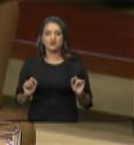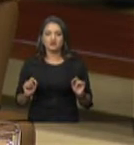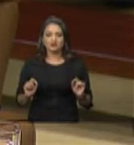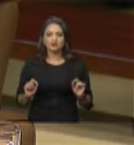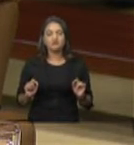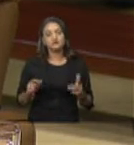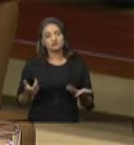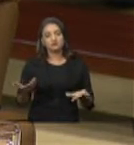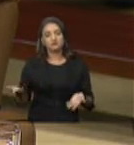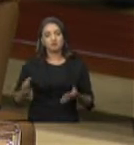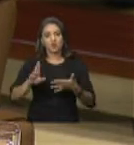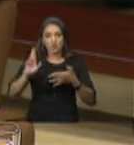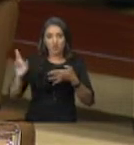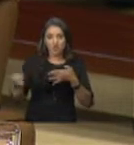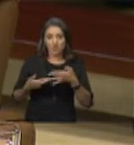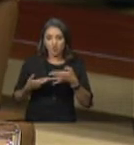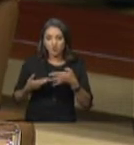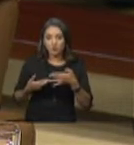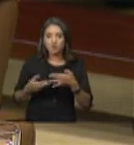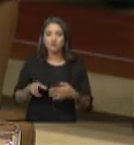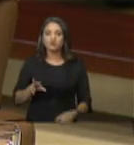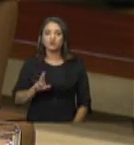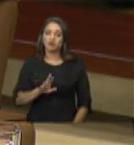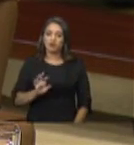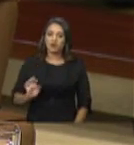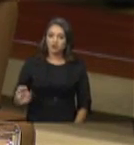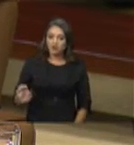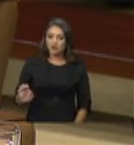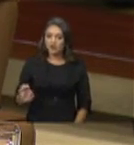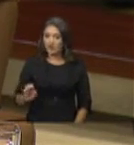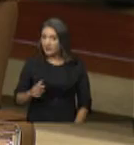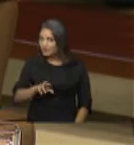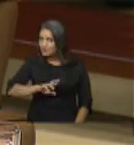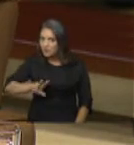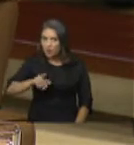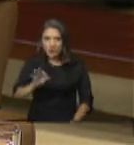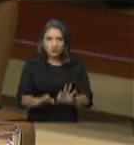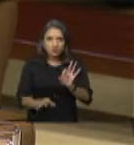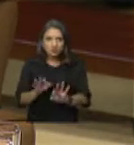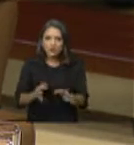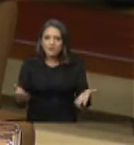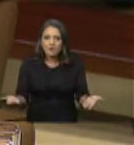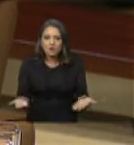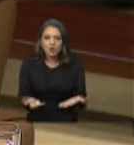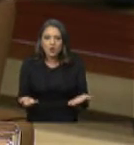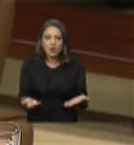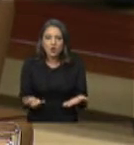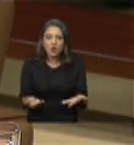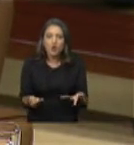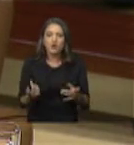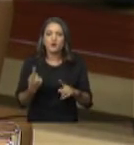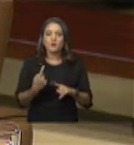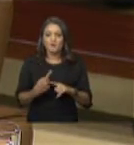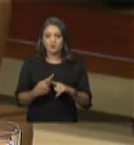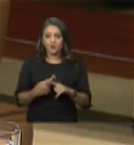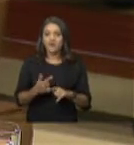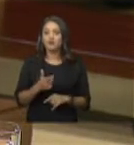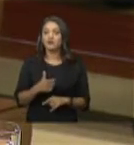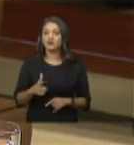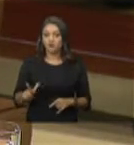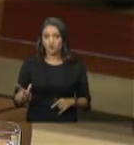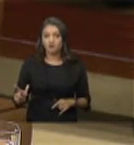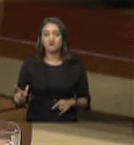Portanto o recurso urinário não está aqui em julgamento propriamente dito porque isto não consta